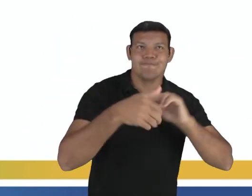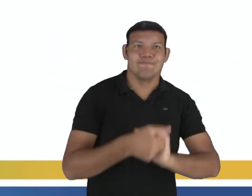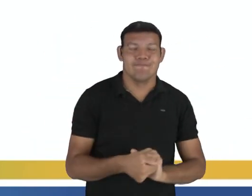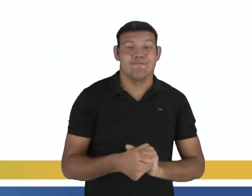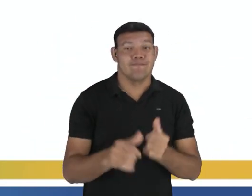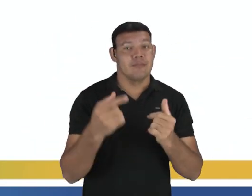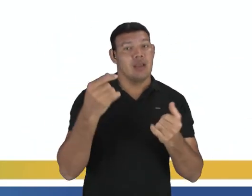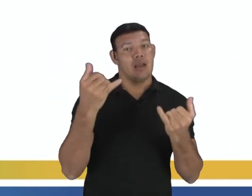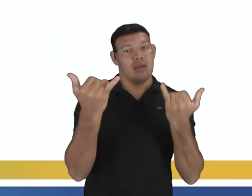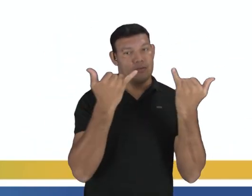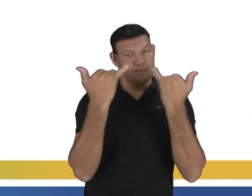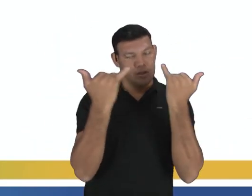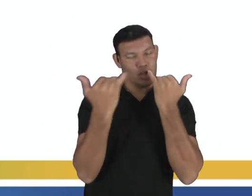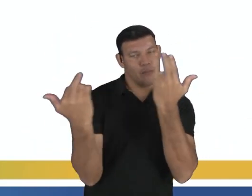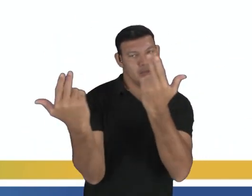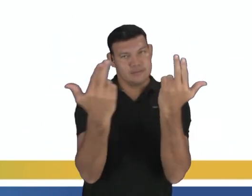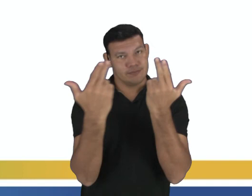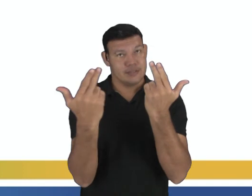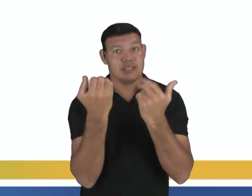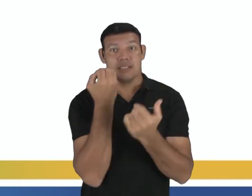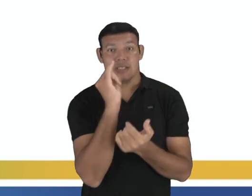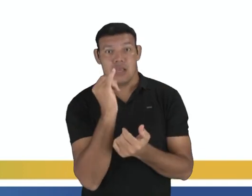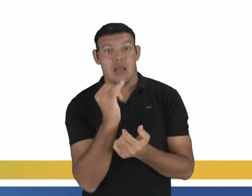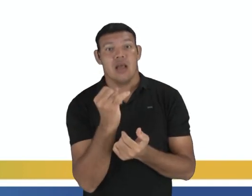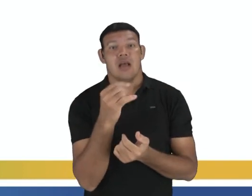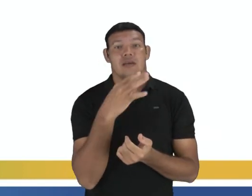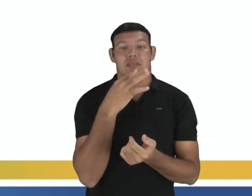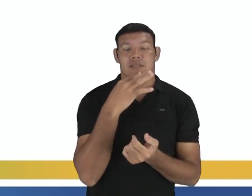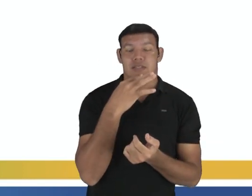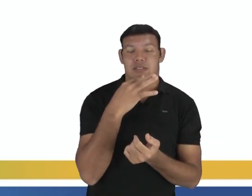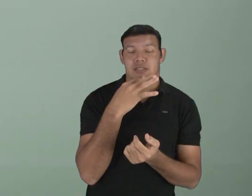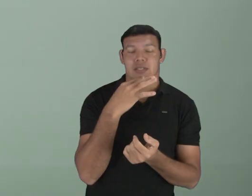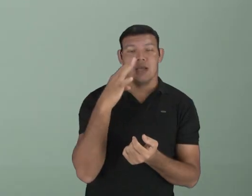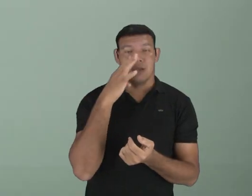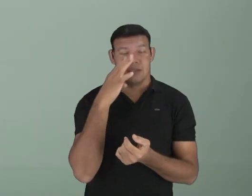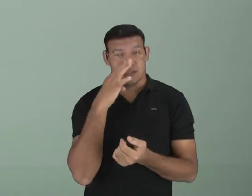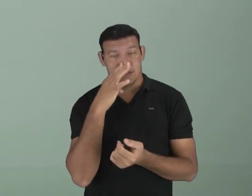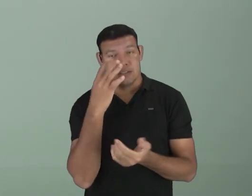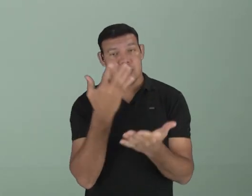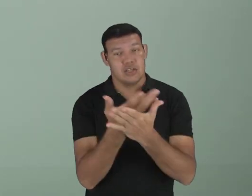aí a mesma informação. Se você quiser rever a esta